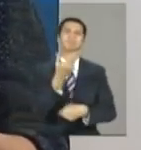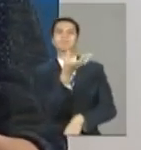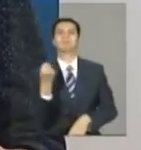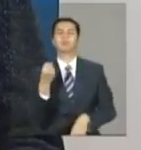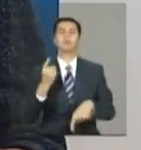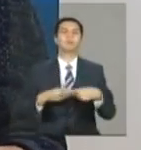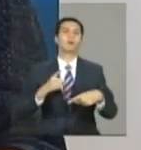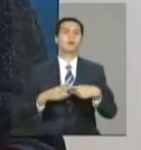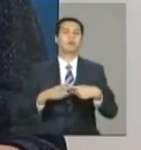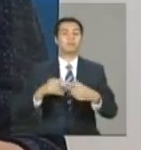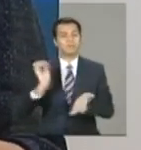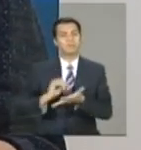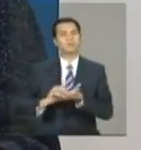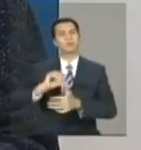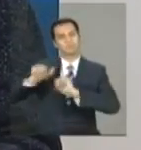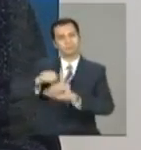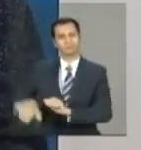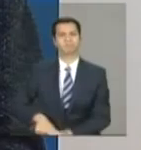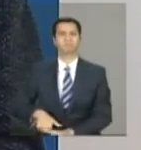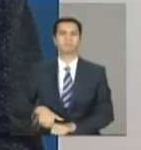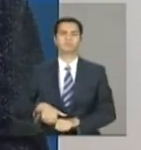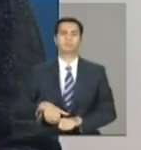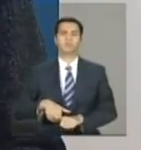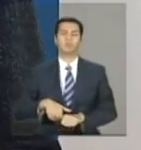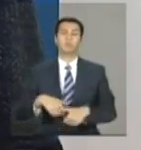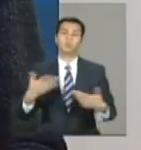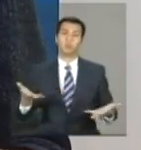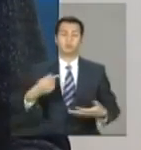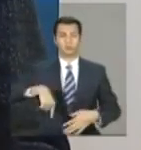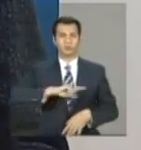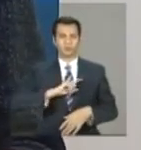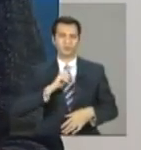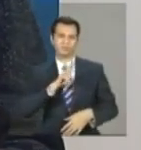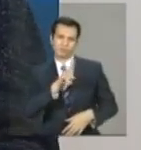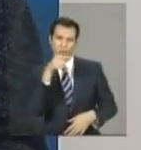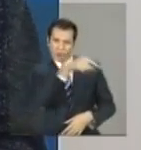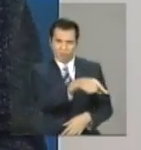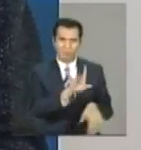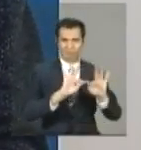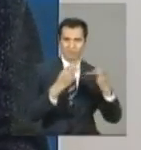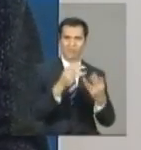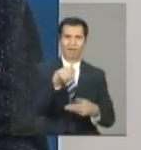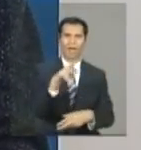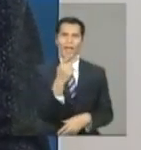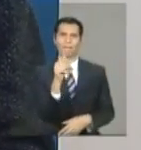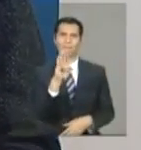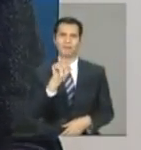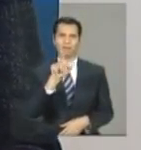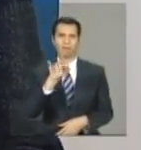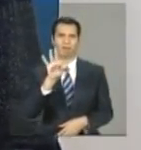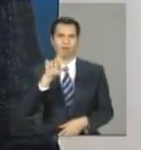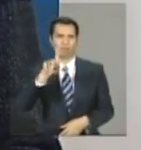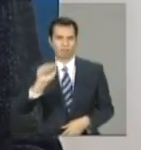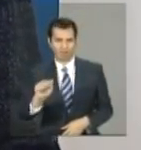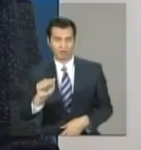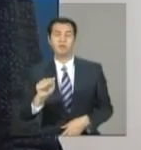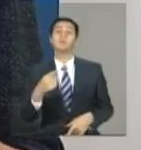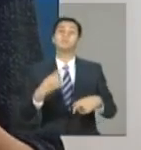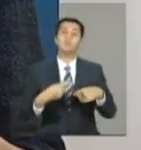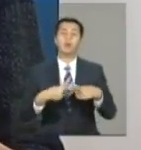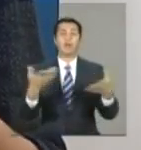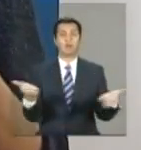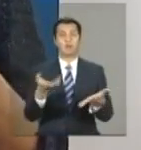habilitadas, habilitadas ao ingresso no programa Bolsa Família. Então essa relação agora vai pros municípios para que os municípios